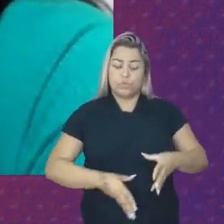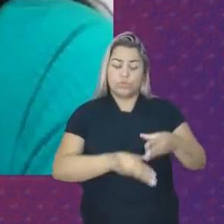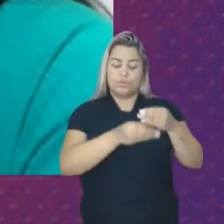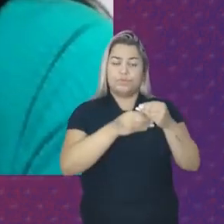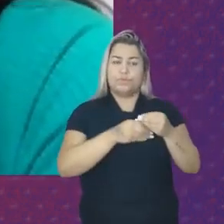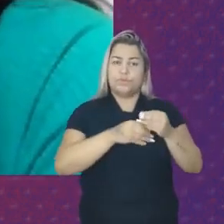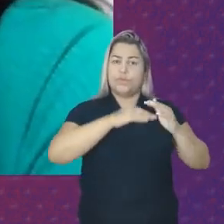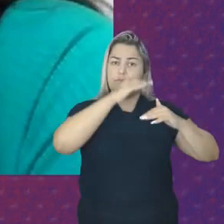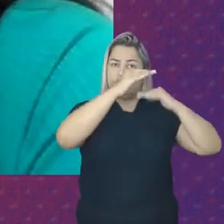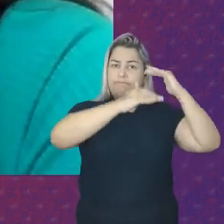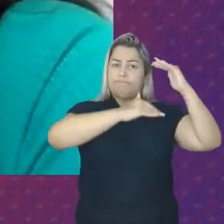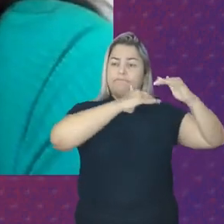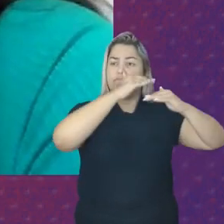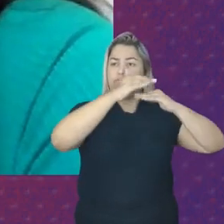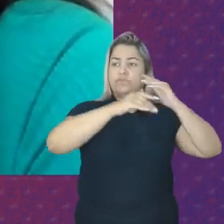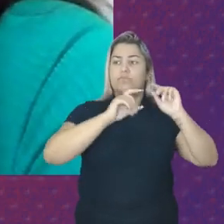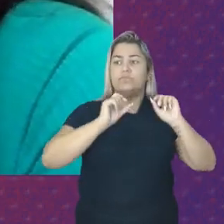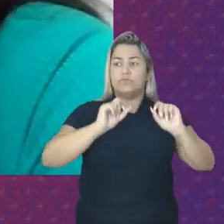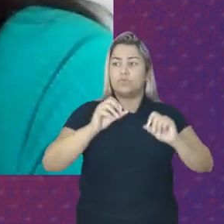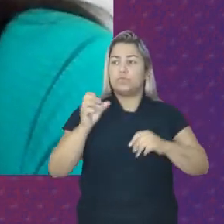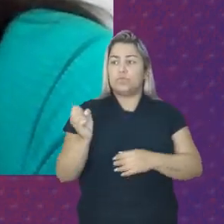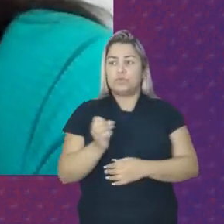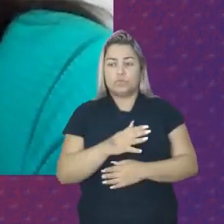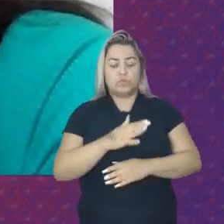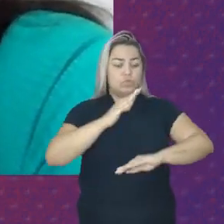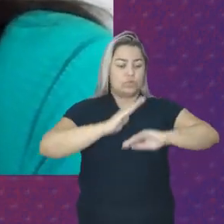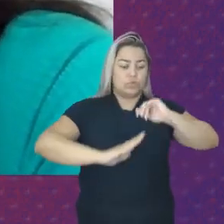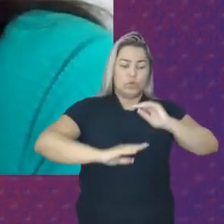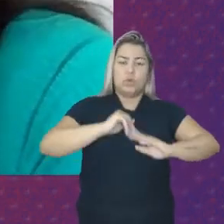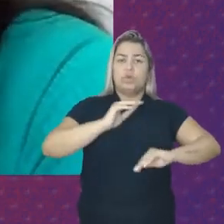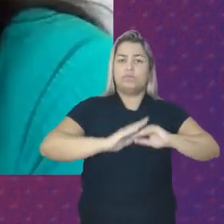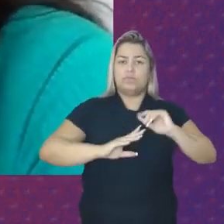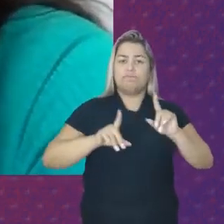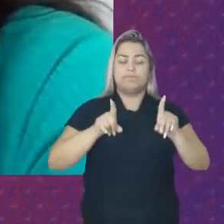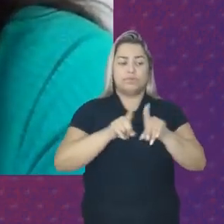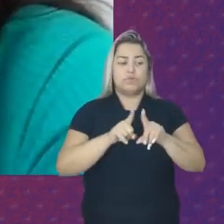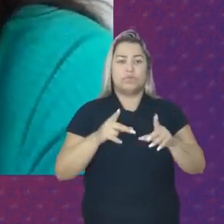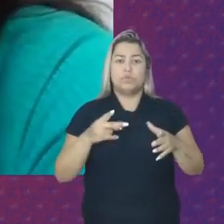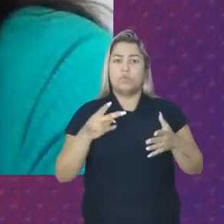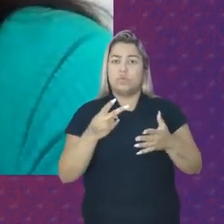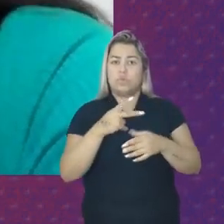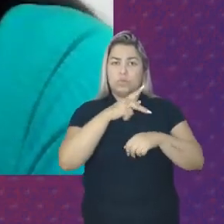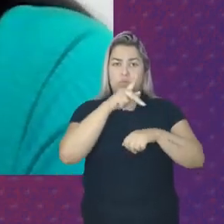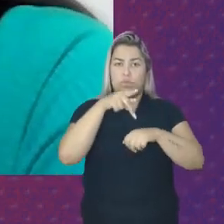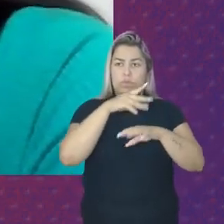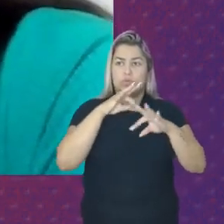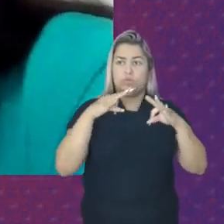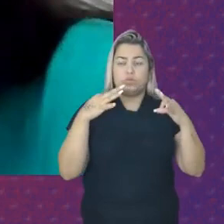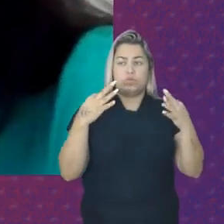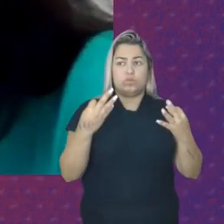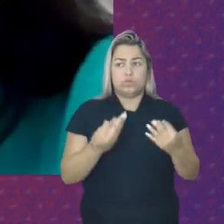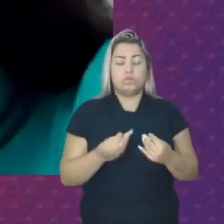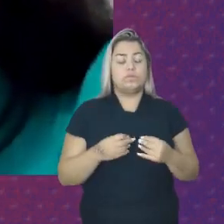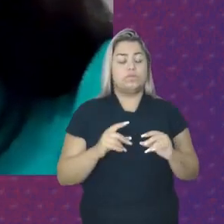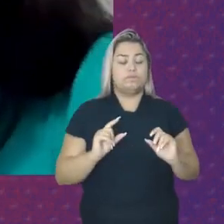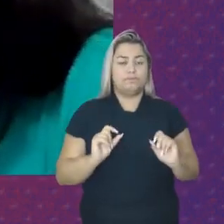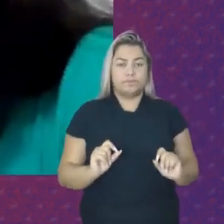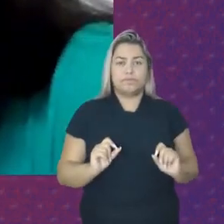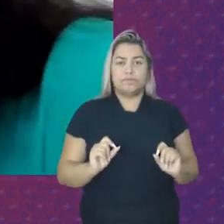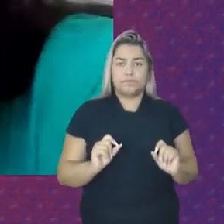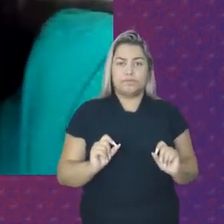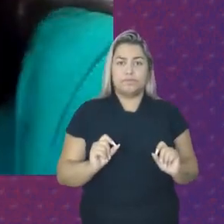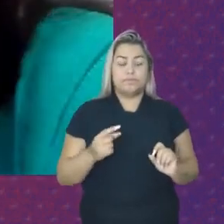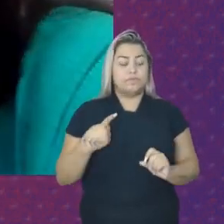quanto o desenvolvimento de novas ações, o que acabou impactando o país inteiro, né? Então, a gente tem,